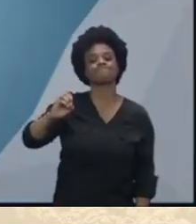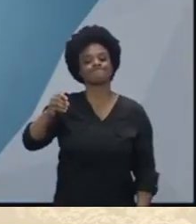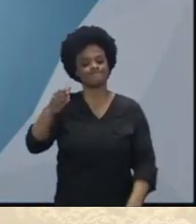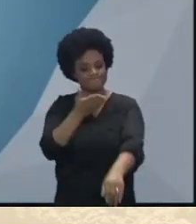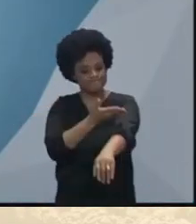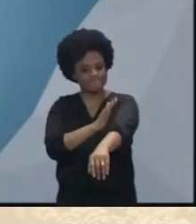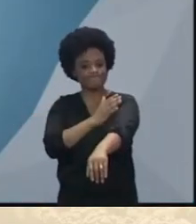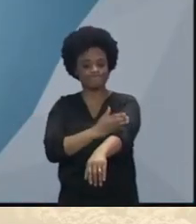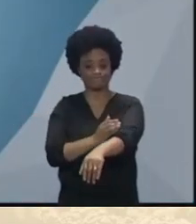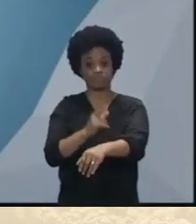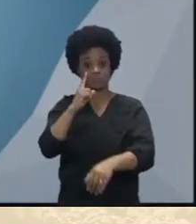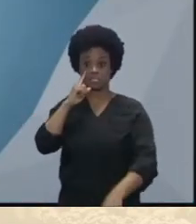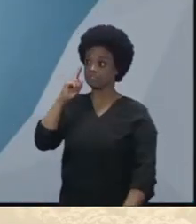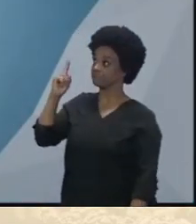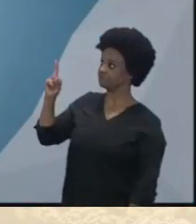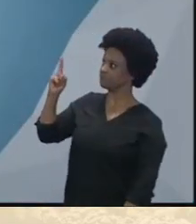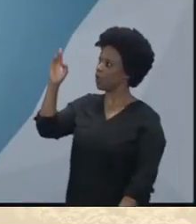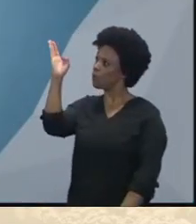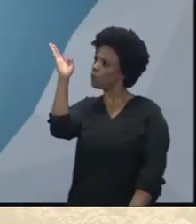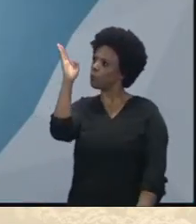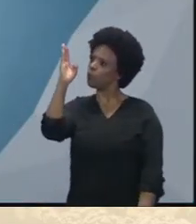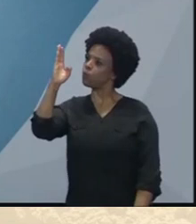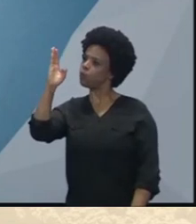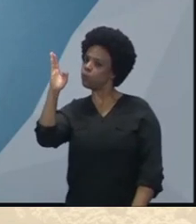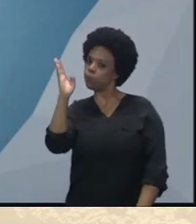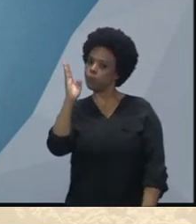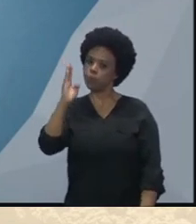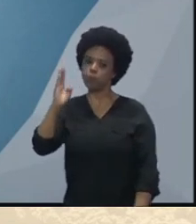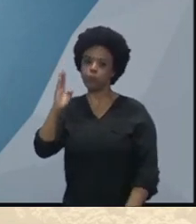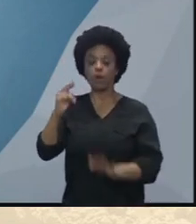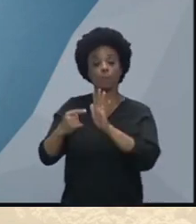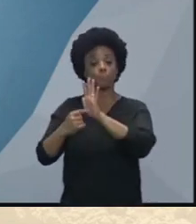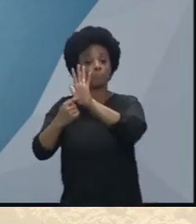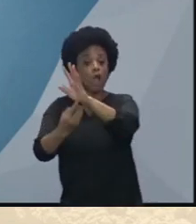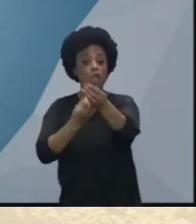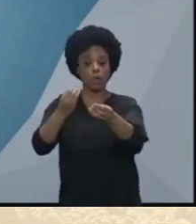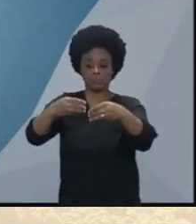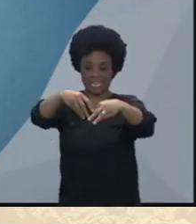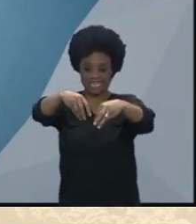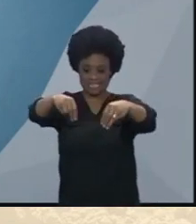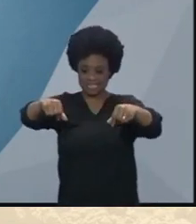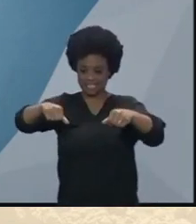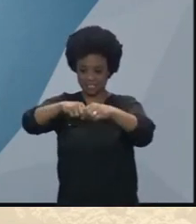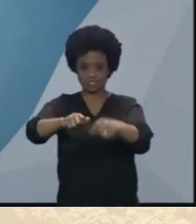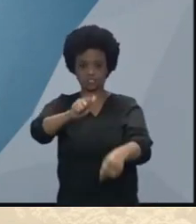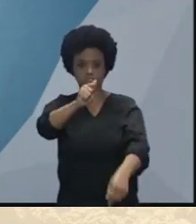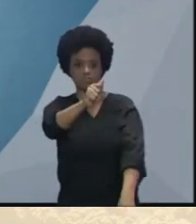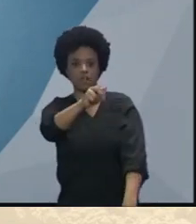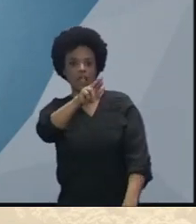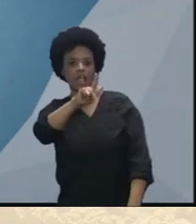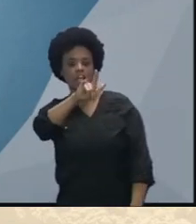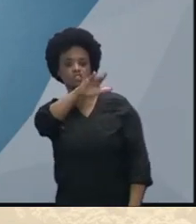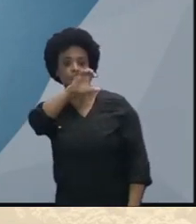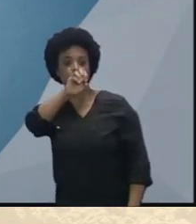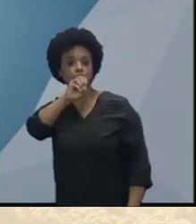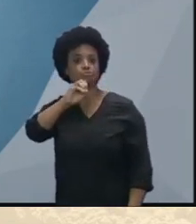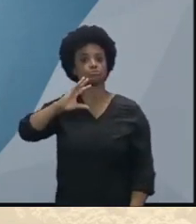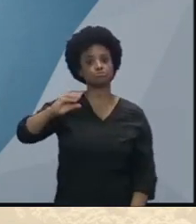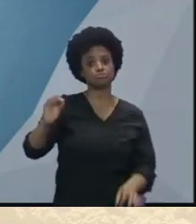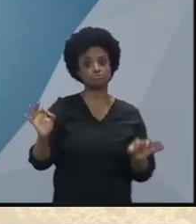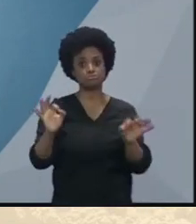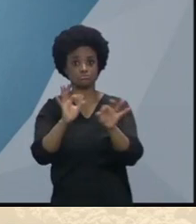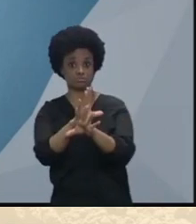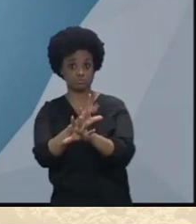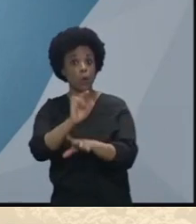A curva edométrica ilustra o comportamento de uma amostra de solo argiloso após a aplicação de um carregamento,